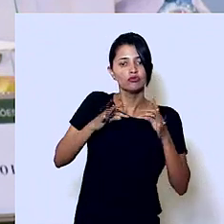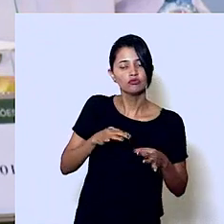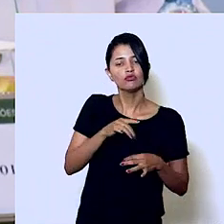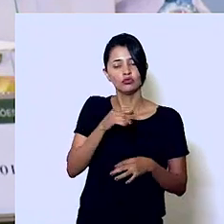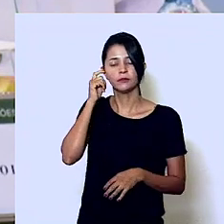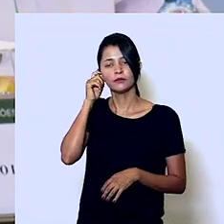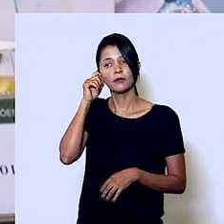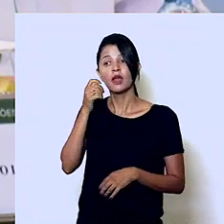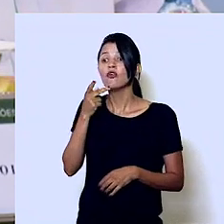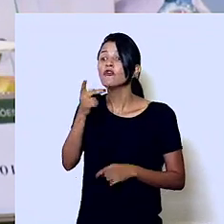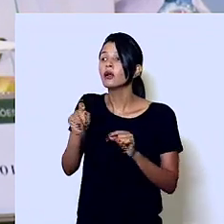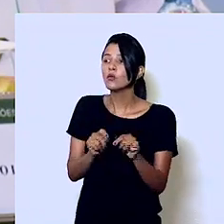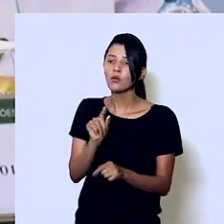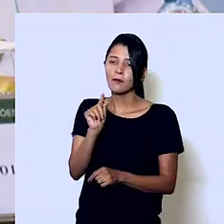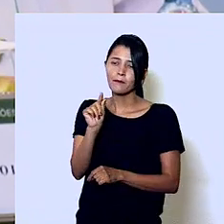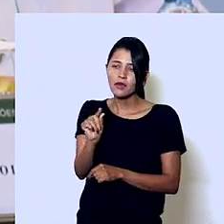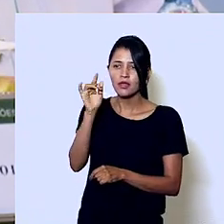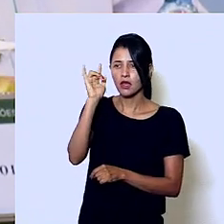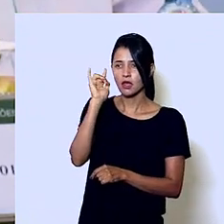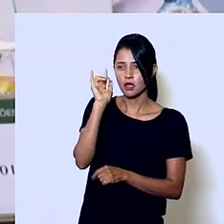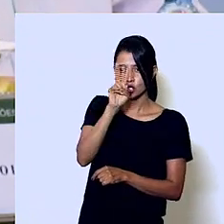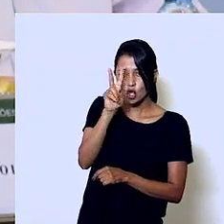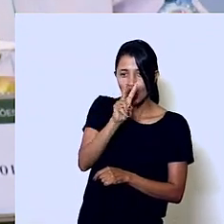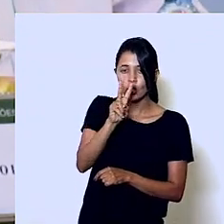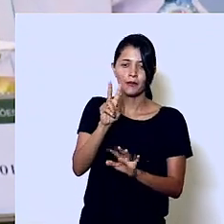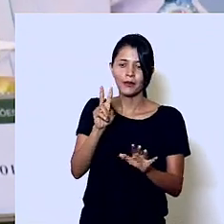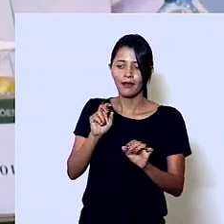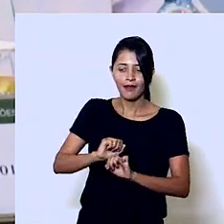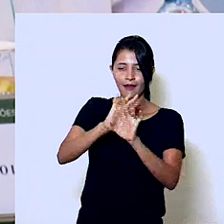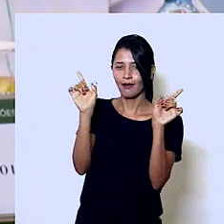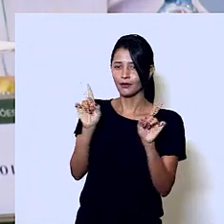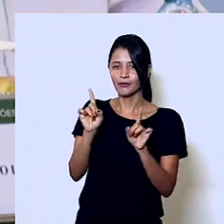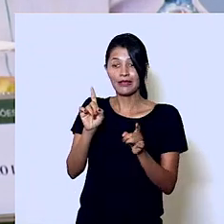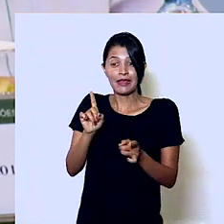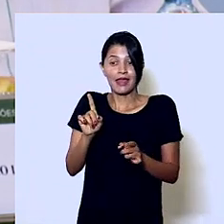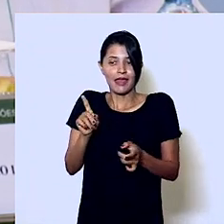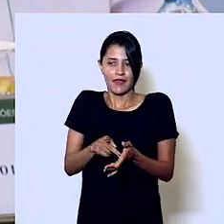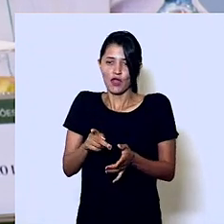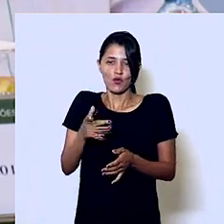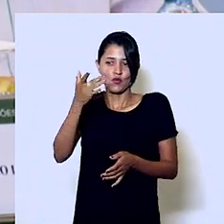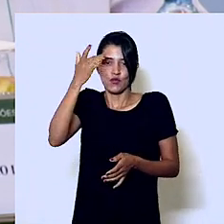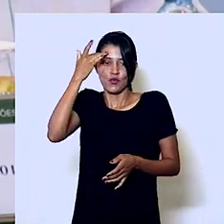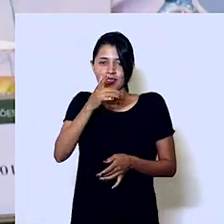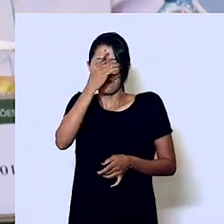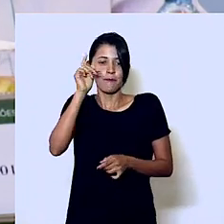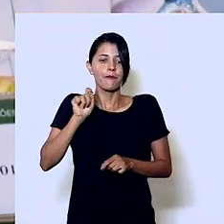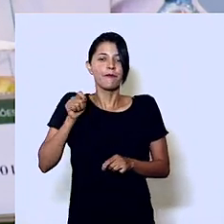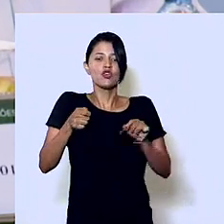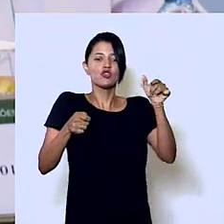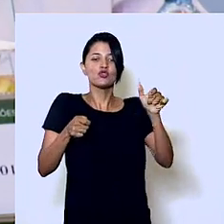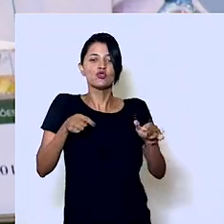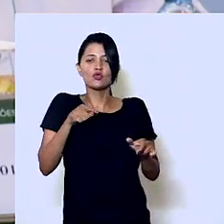pequena história, porque não fica bem claro. A verdade é que eu não sei quem do Itamaraty, ou se é verdade, mesmo que foi